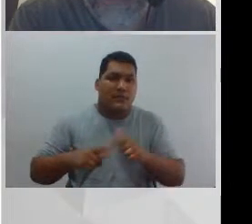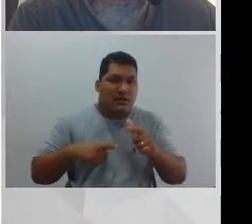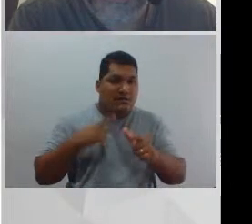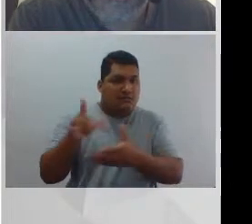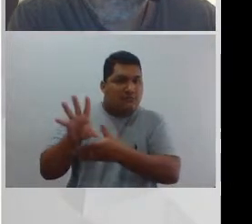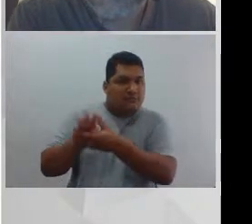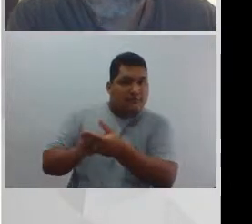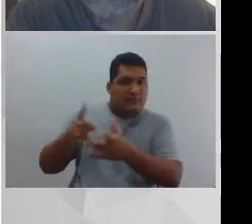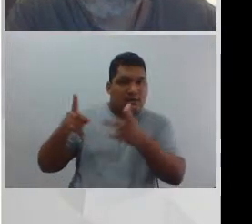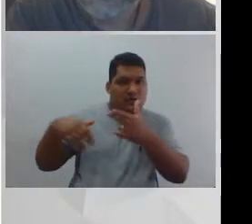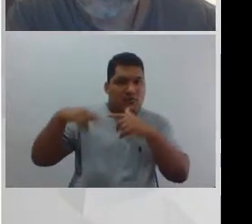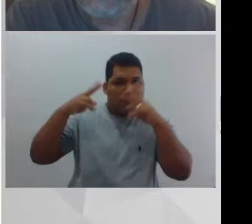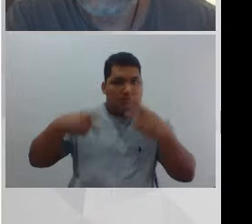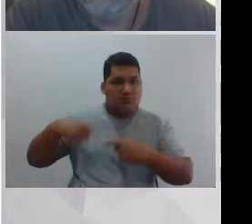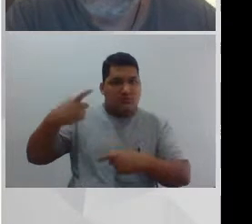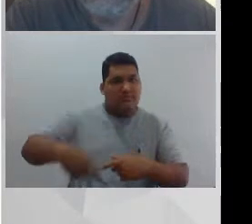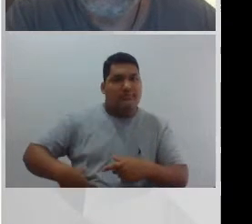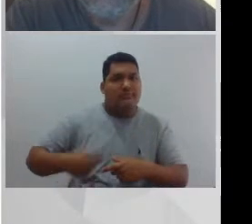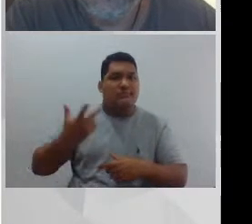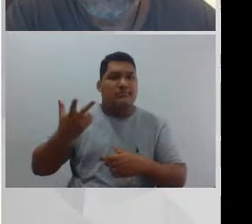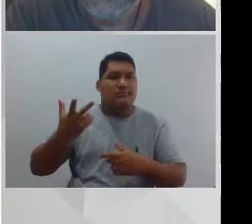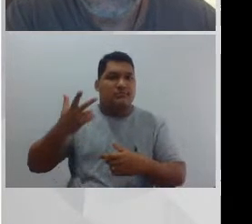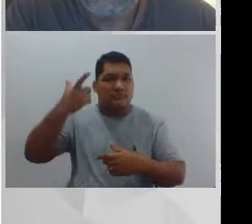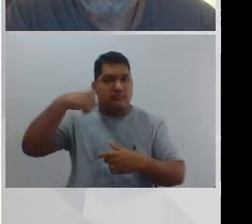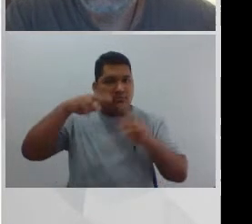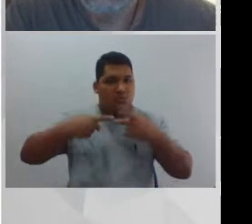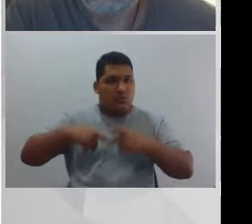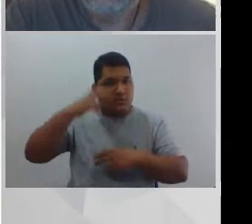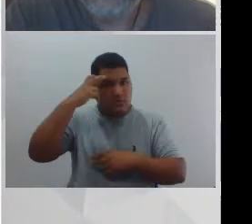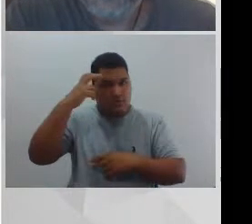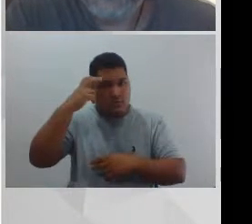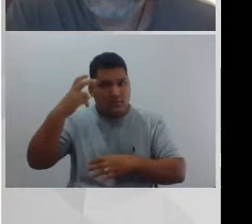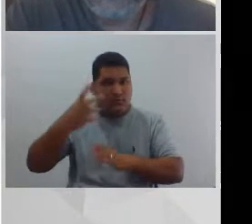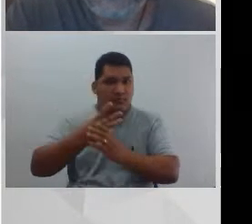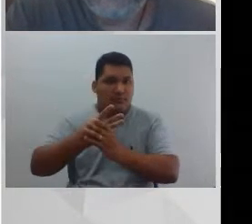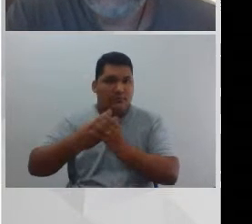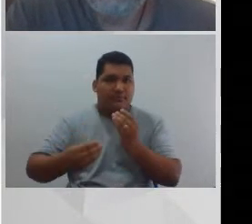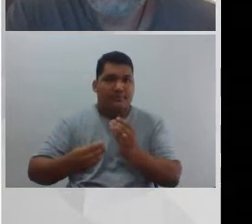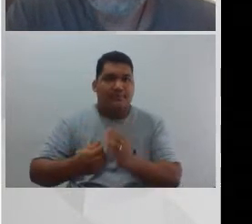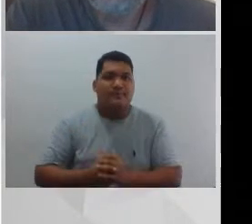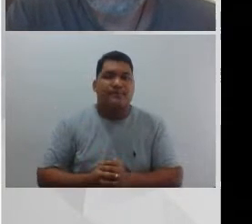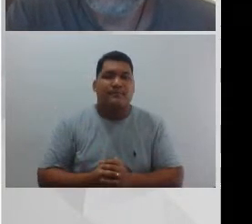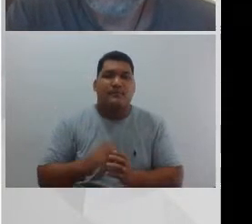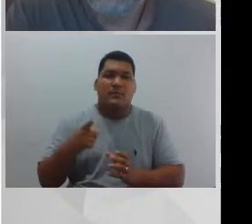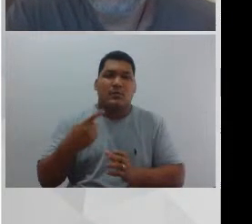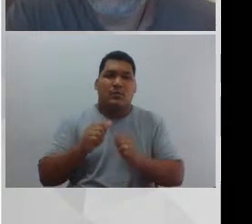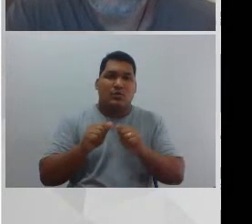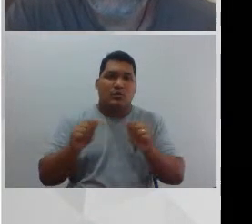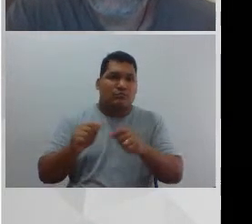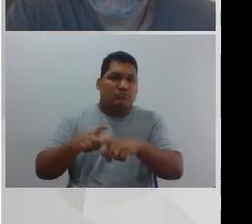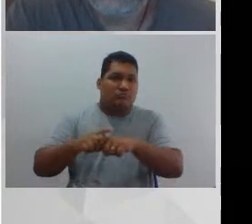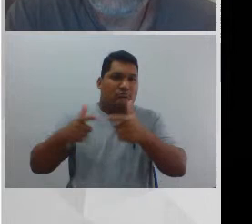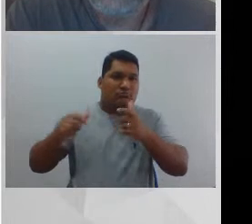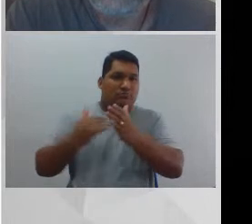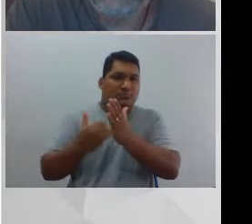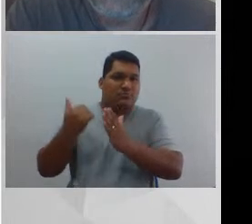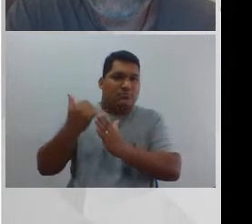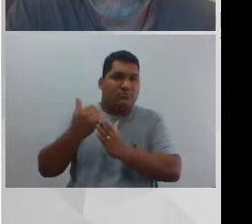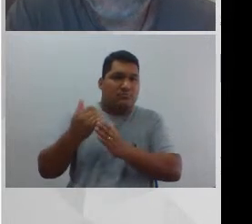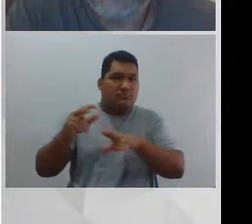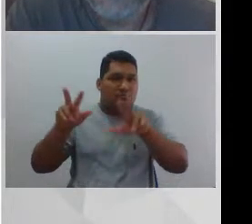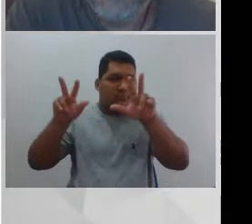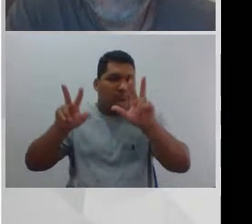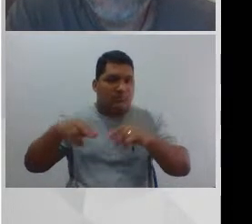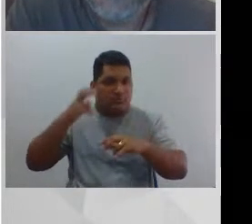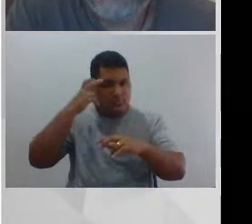o comportamento inteligente humano. A gente pode expandir um pouco o ponto de vista inteligência